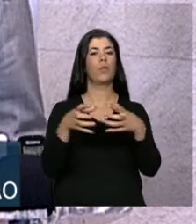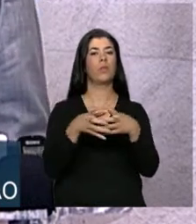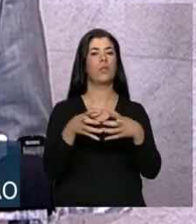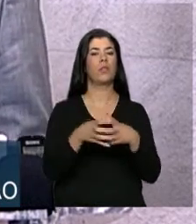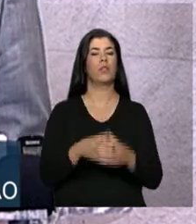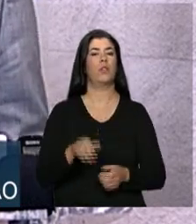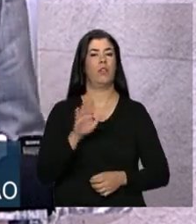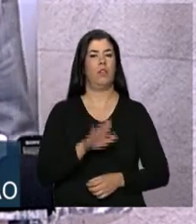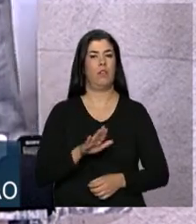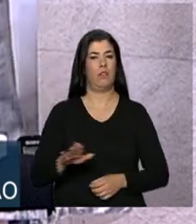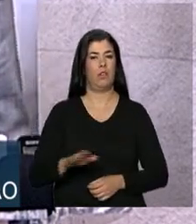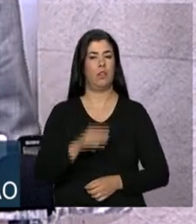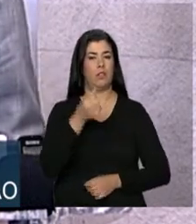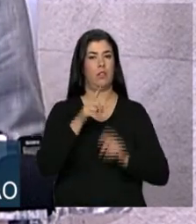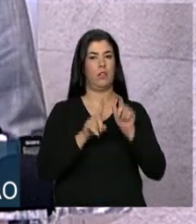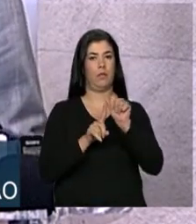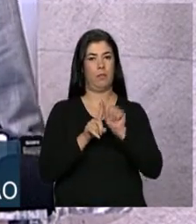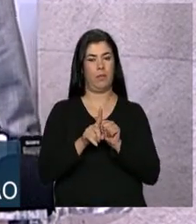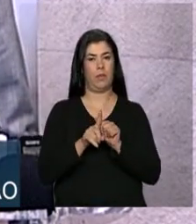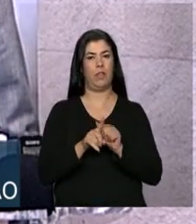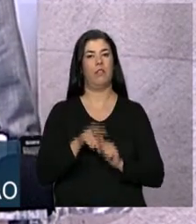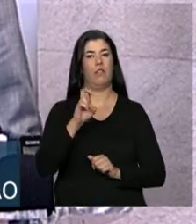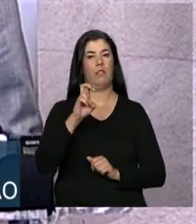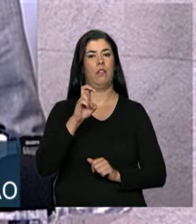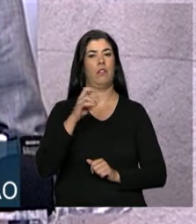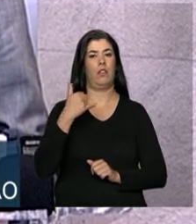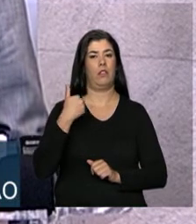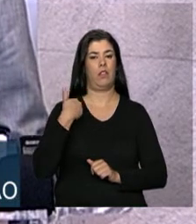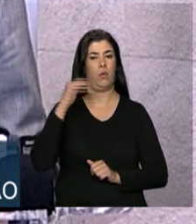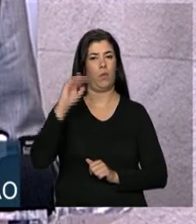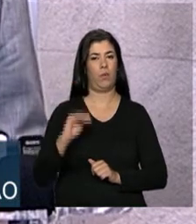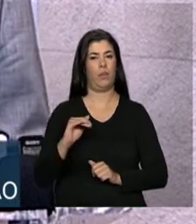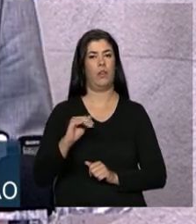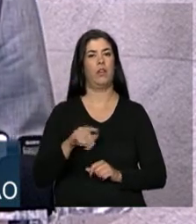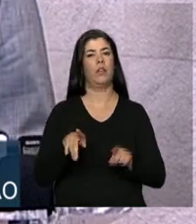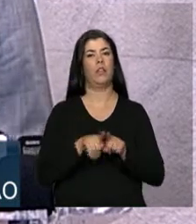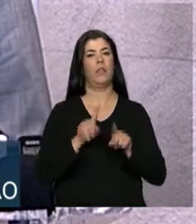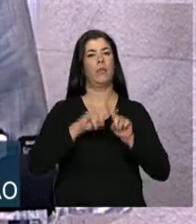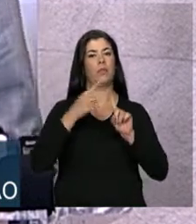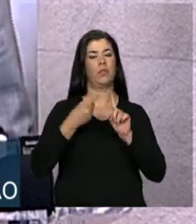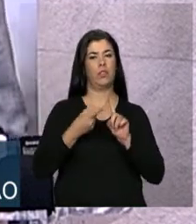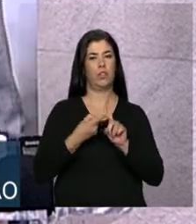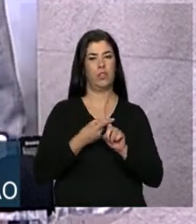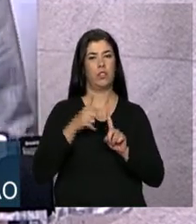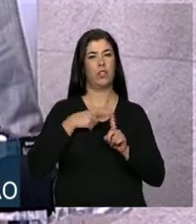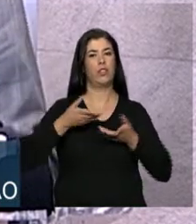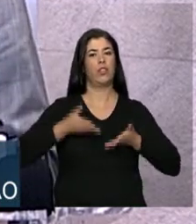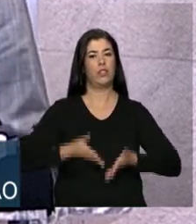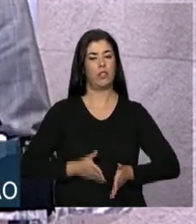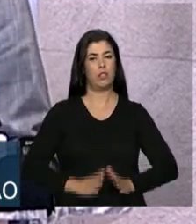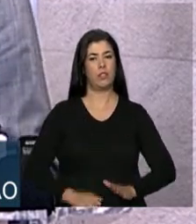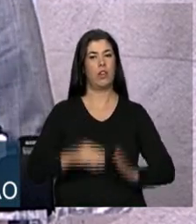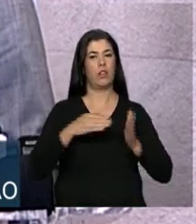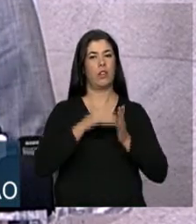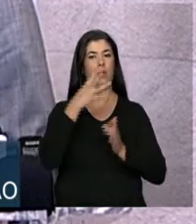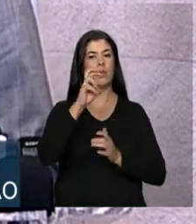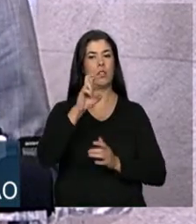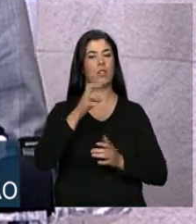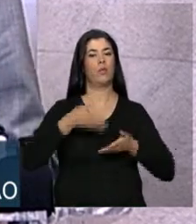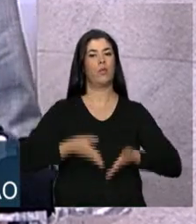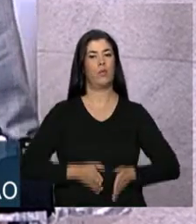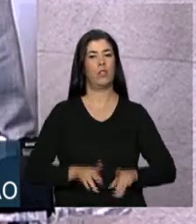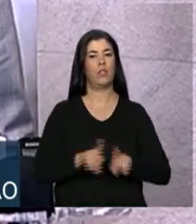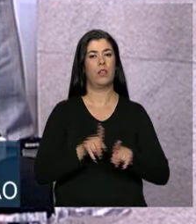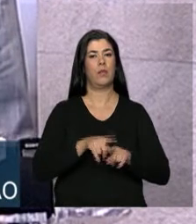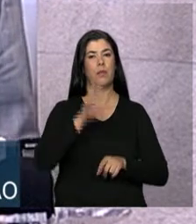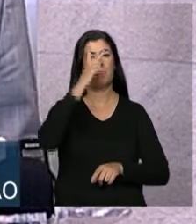de 6 meses a 5 anos, gestantes e puérperas até 45 dias, portadores de doença